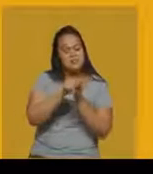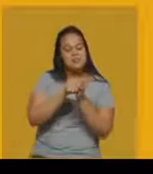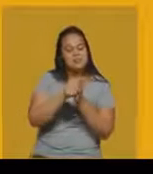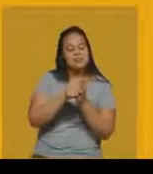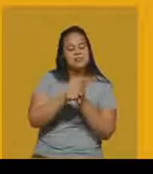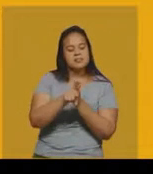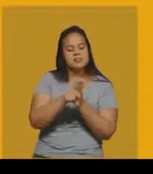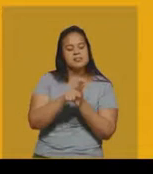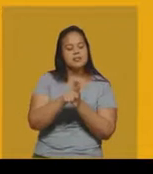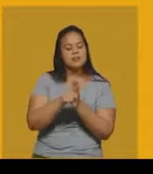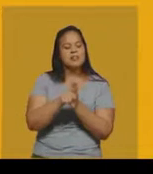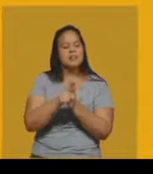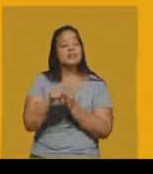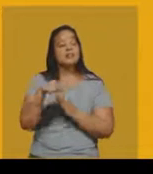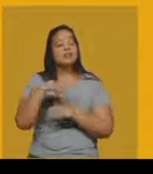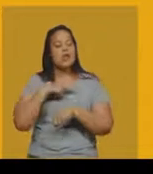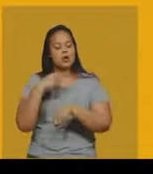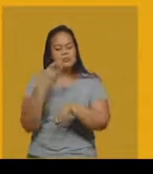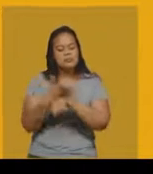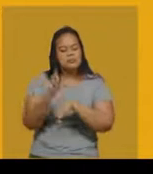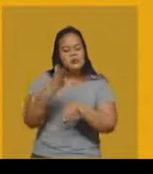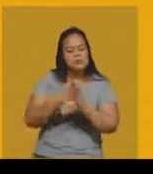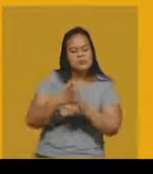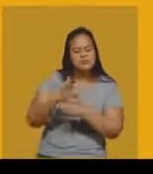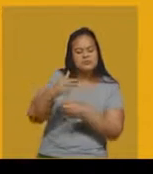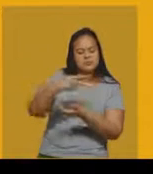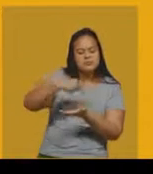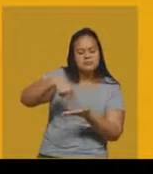uma coreografia